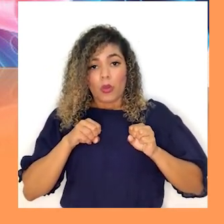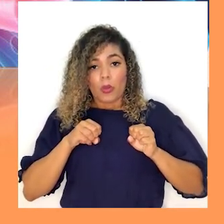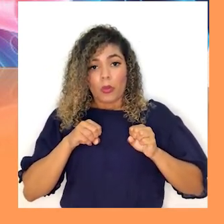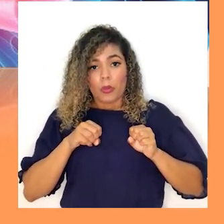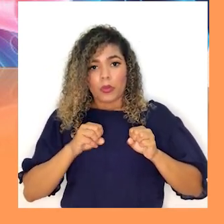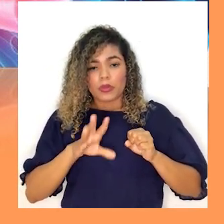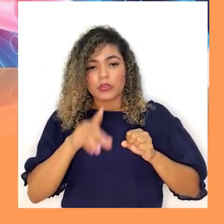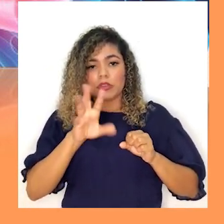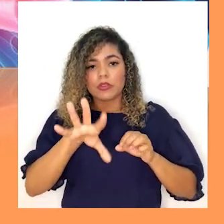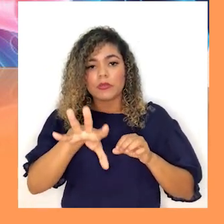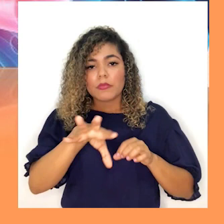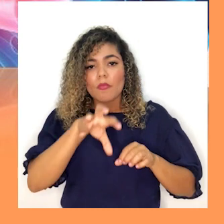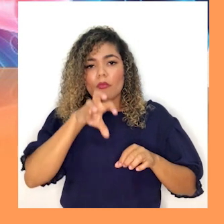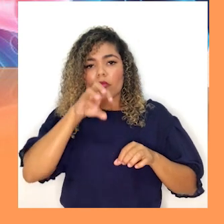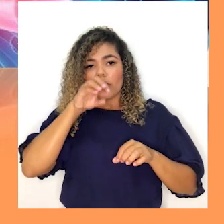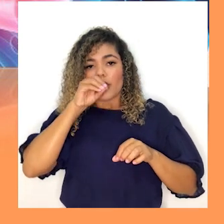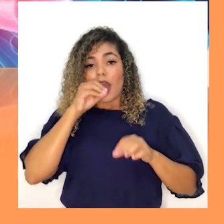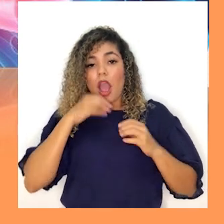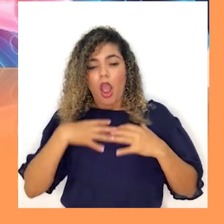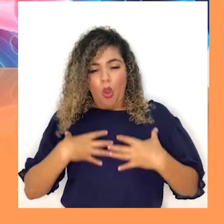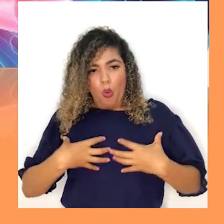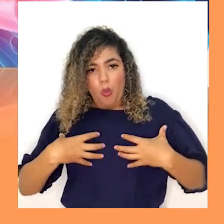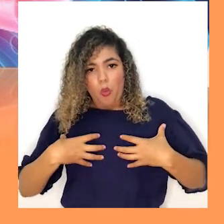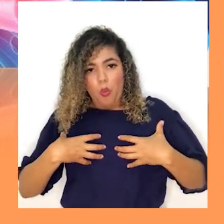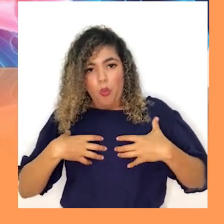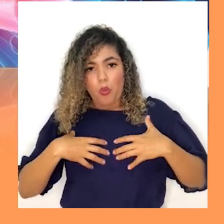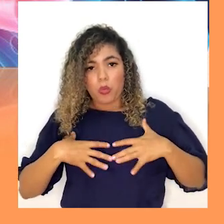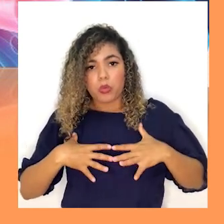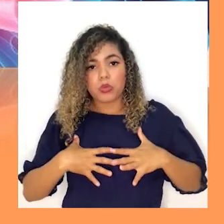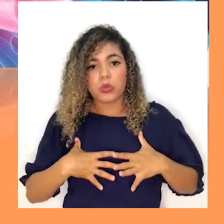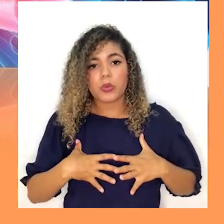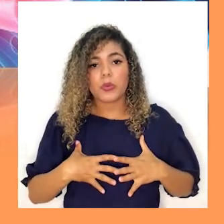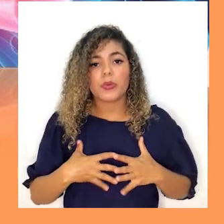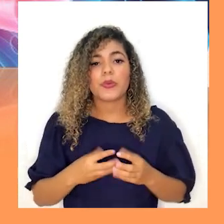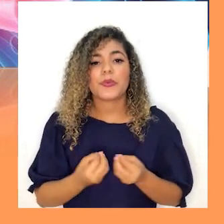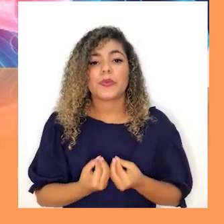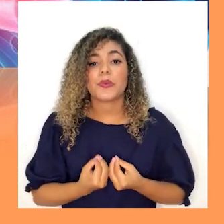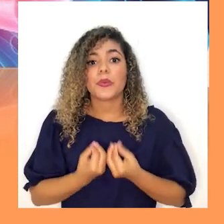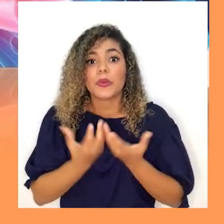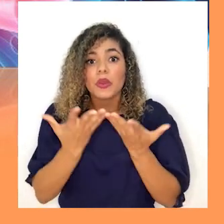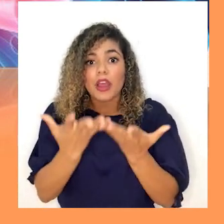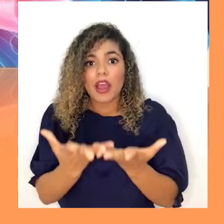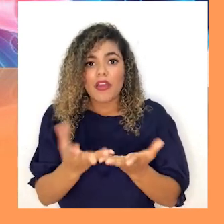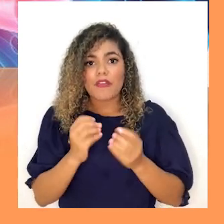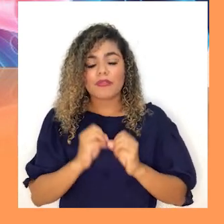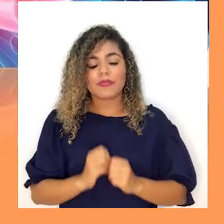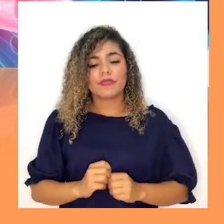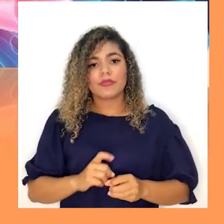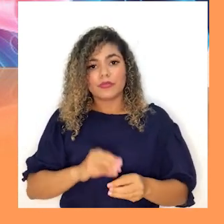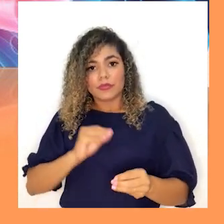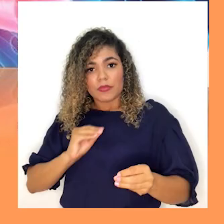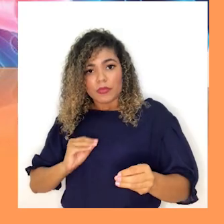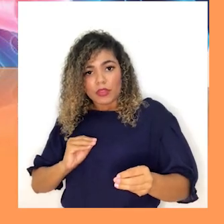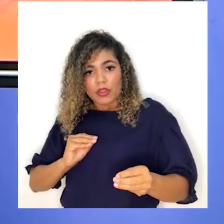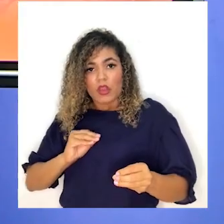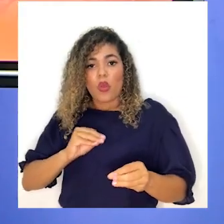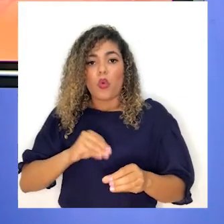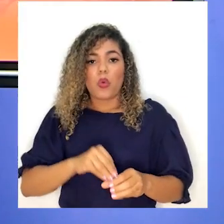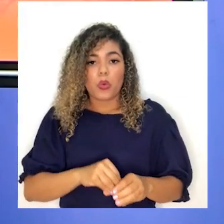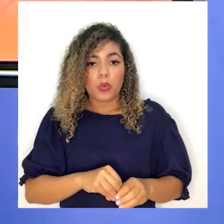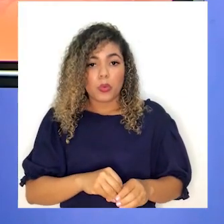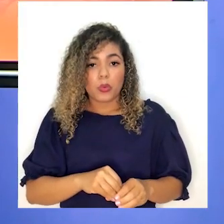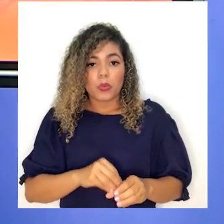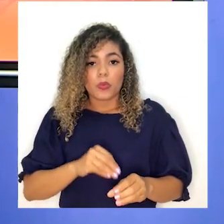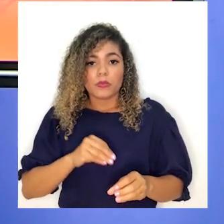dentro, e expiração, que é jogar o ar para fora, são proporcionados por músculos